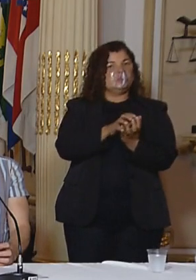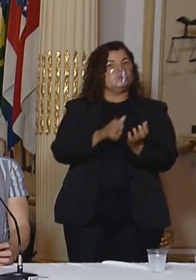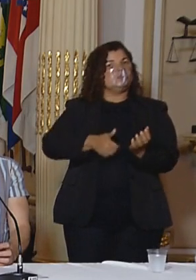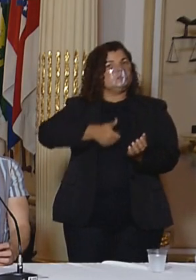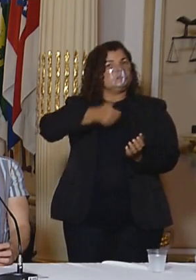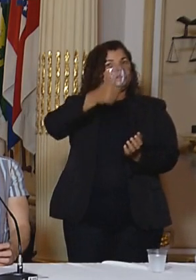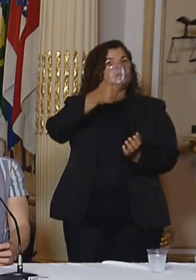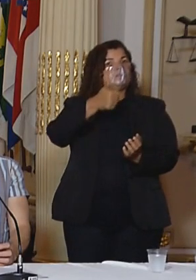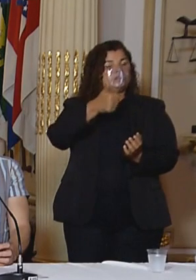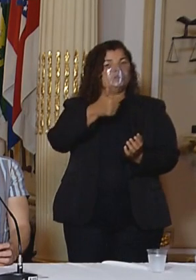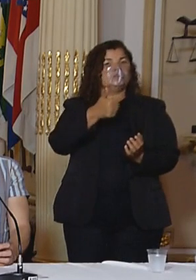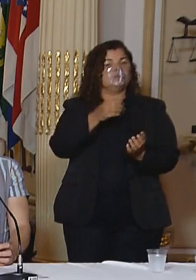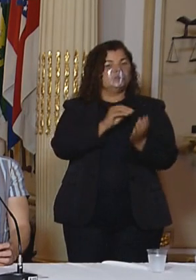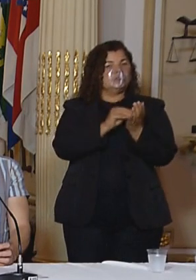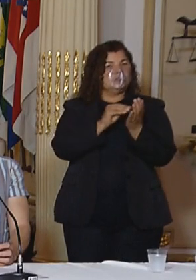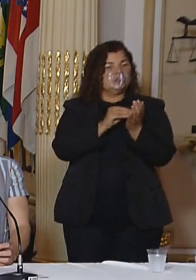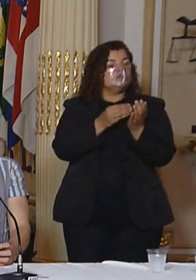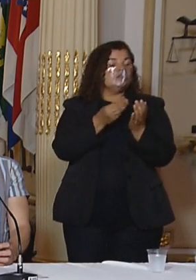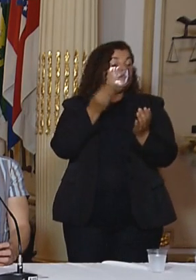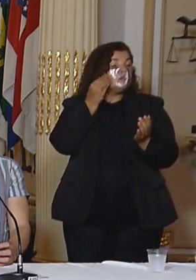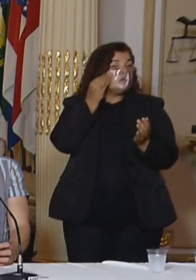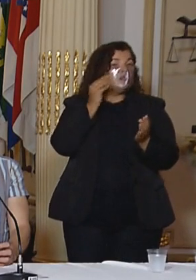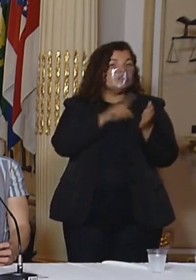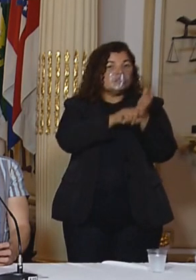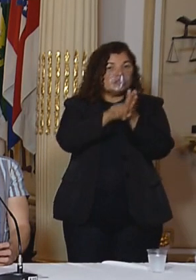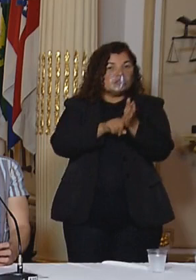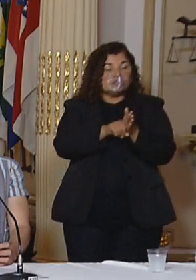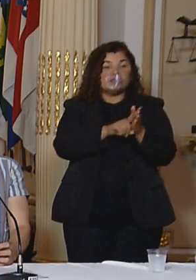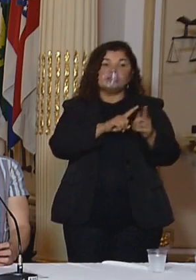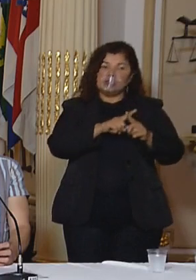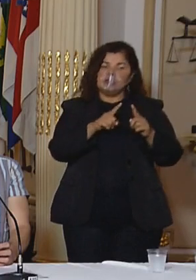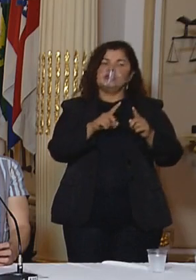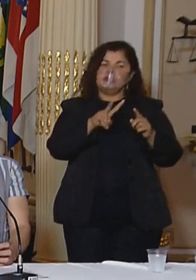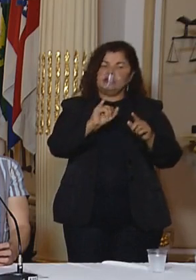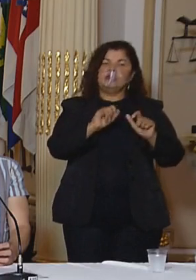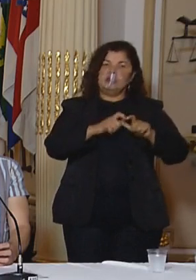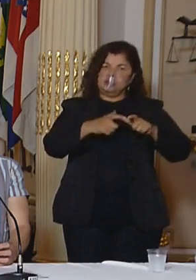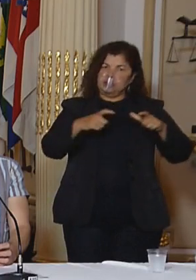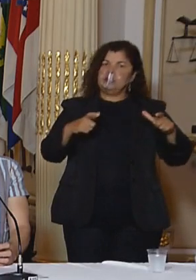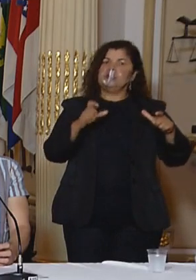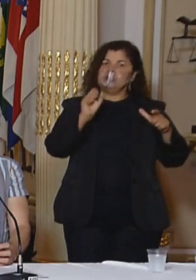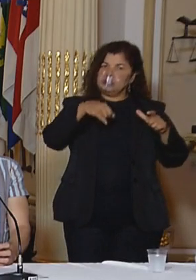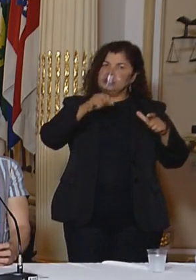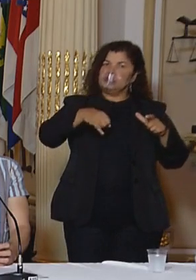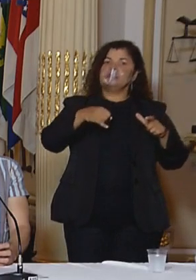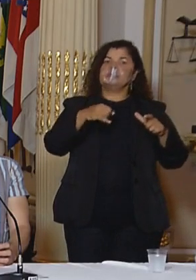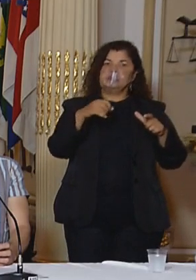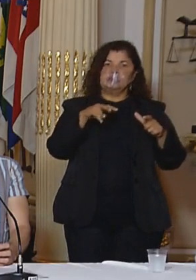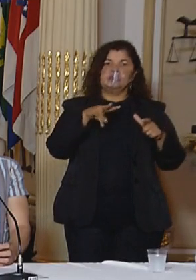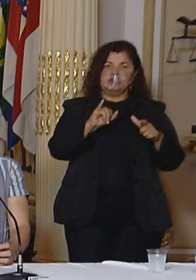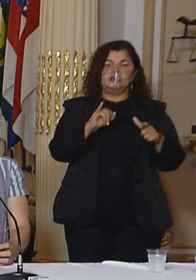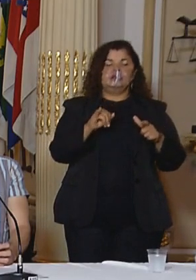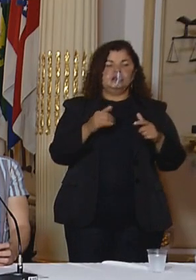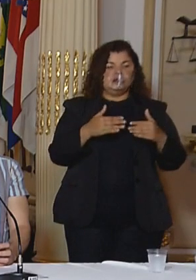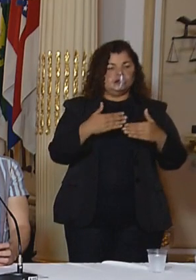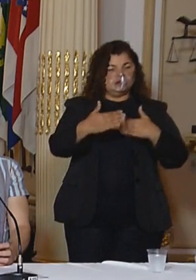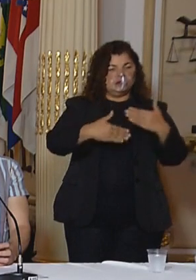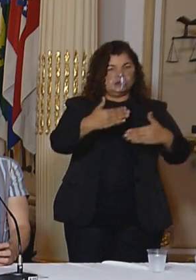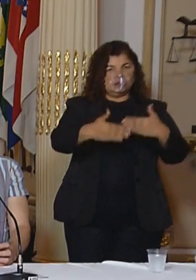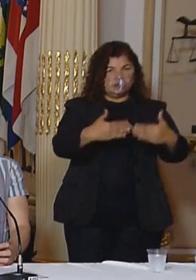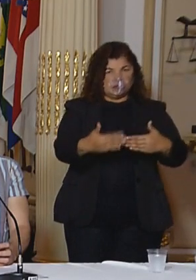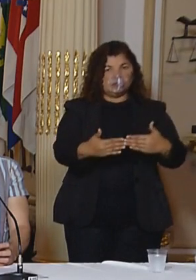em relação à testagem, nós precisamos ampliá-la, sim, né? Então, estamos com vários movimentos nesse